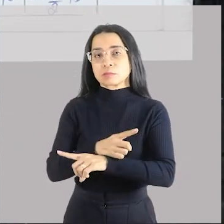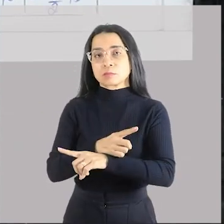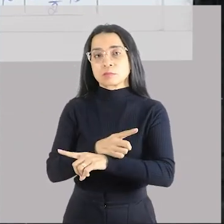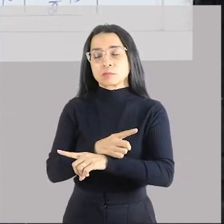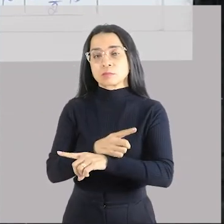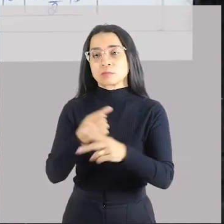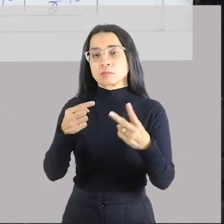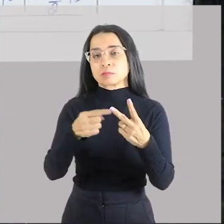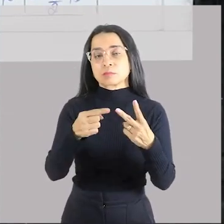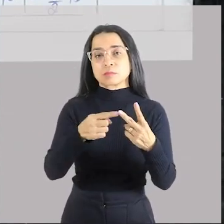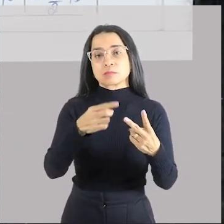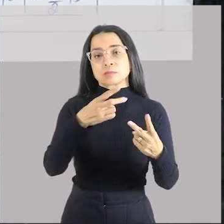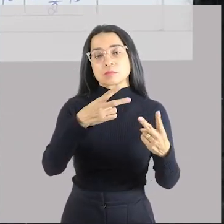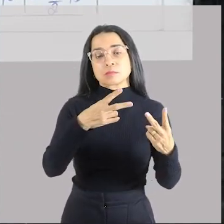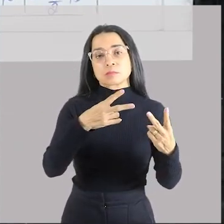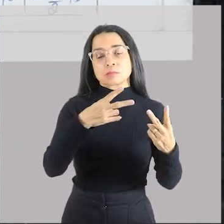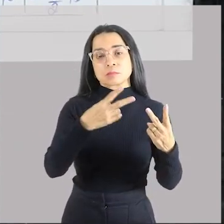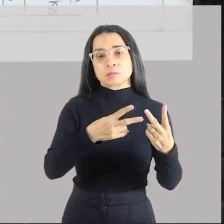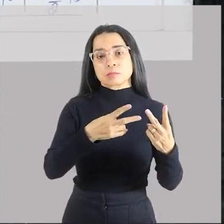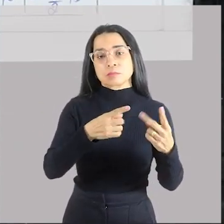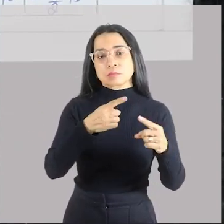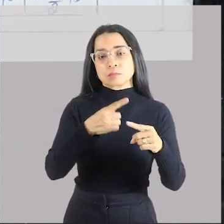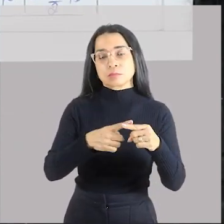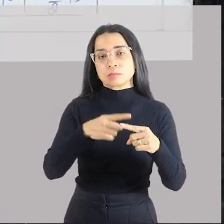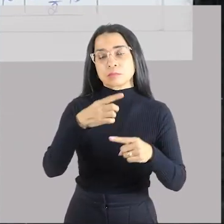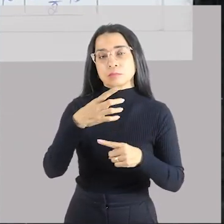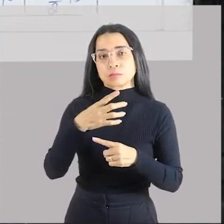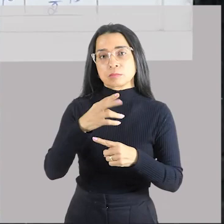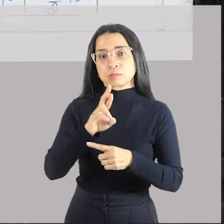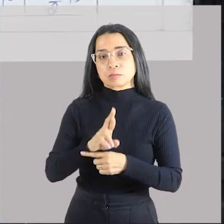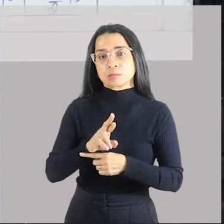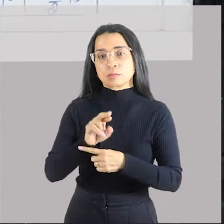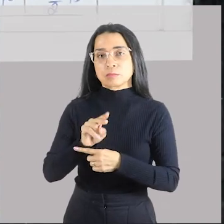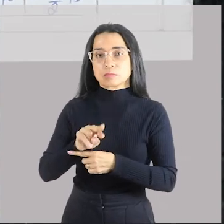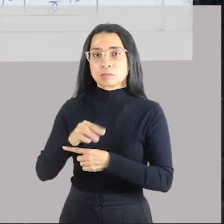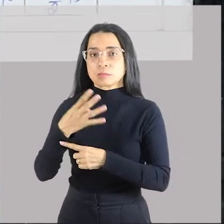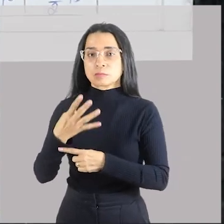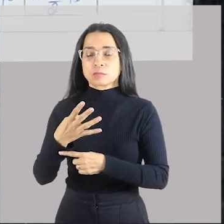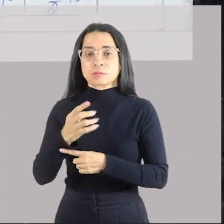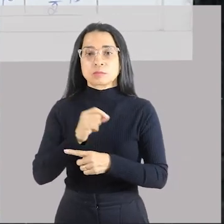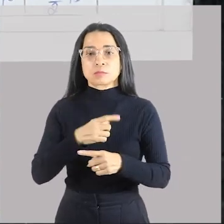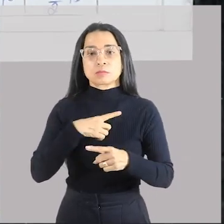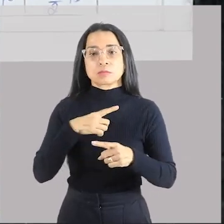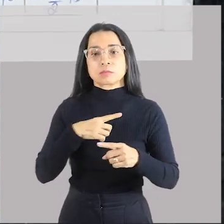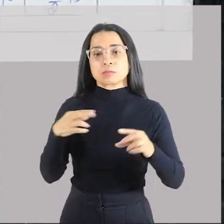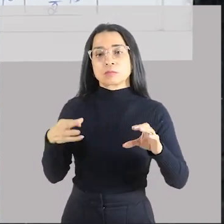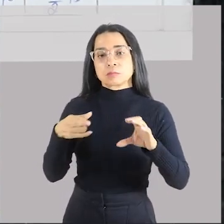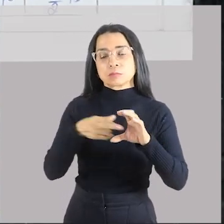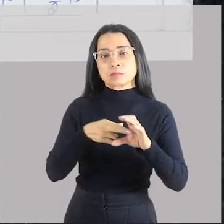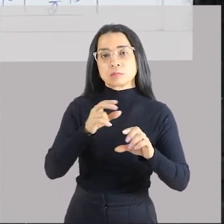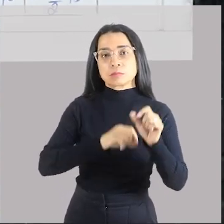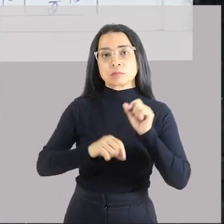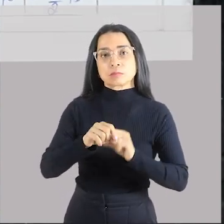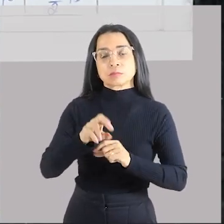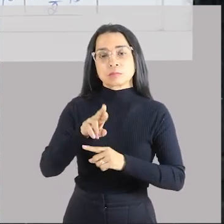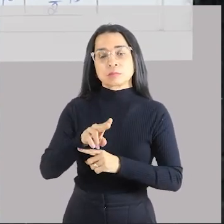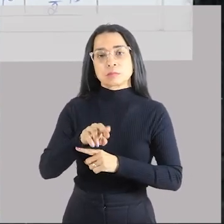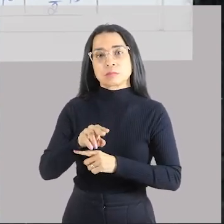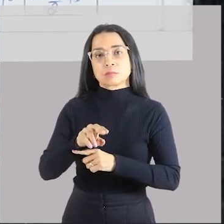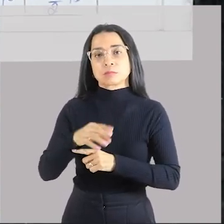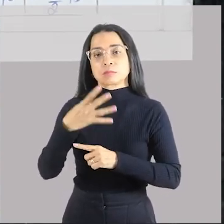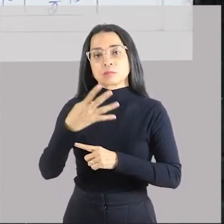aqui. Raiz de 2 vezes R igual a 4. Então você tem que o raio é igual